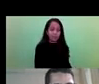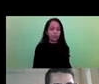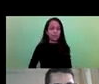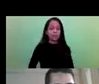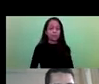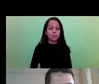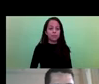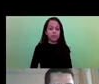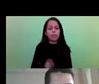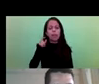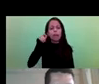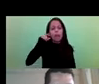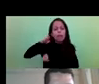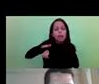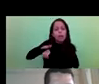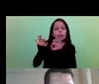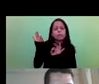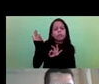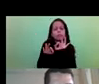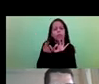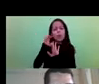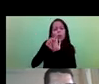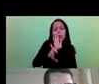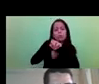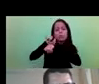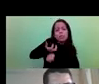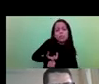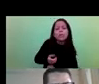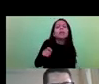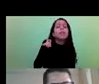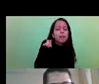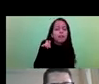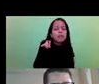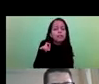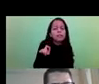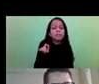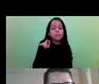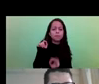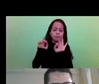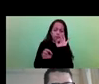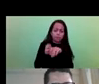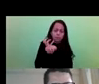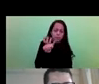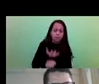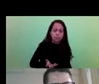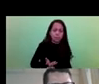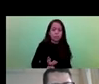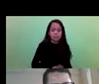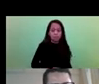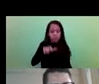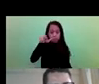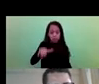Quem define essa matriz? Quem define essa matriz está imbuído de um